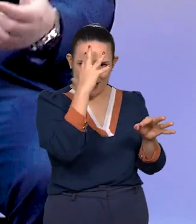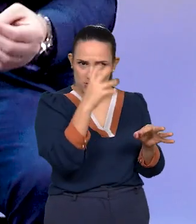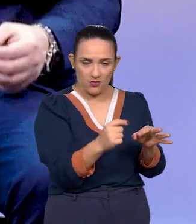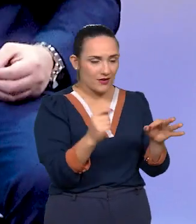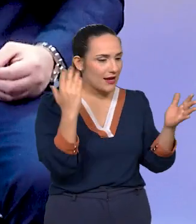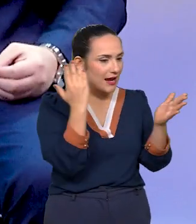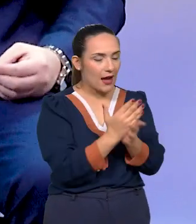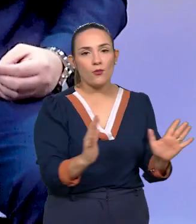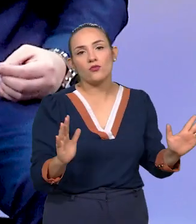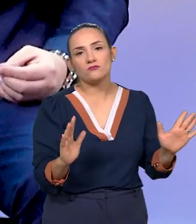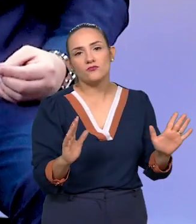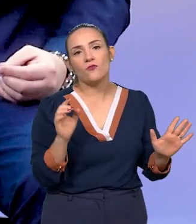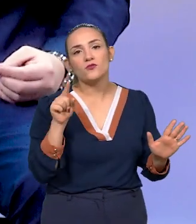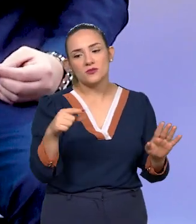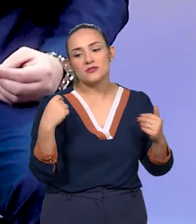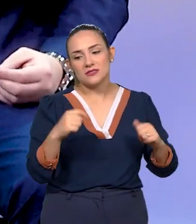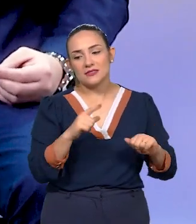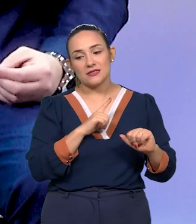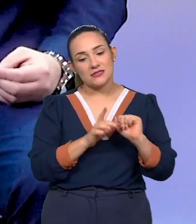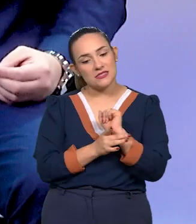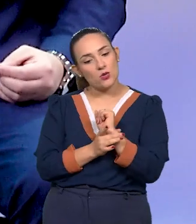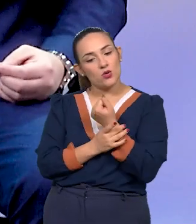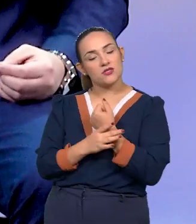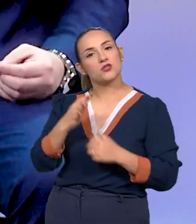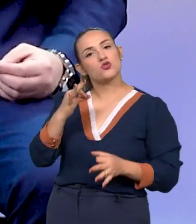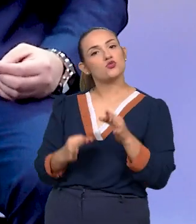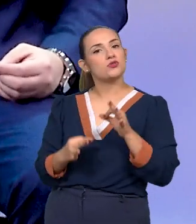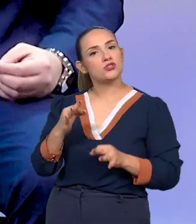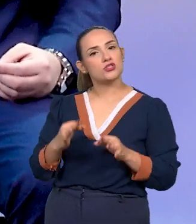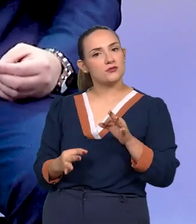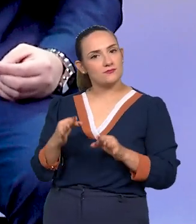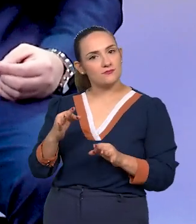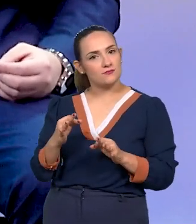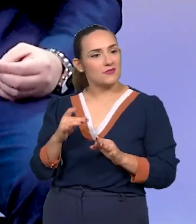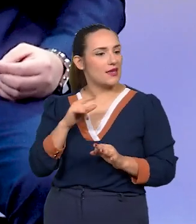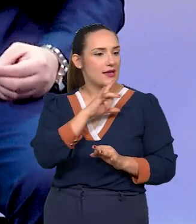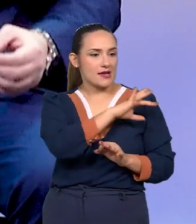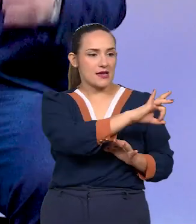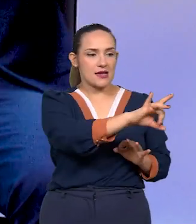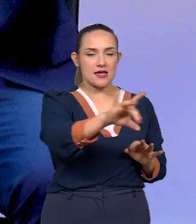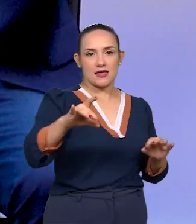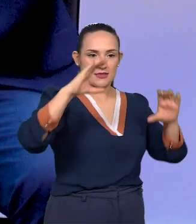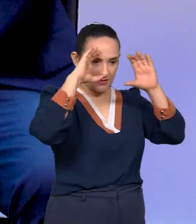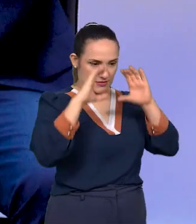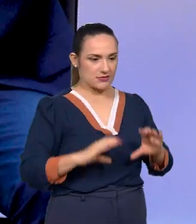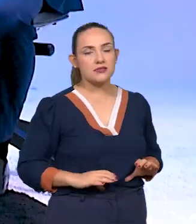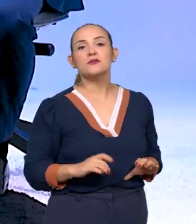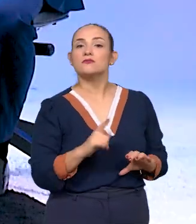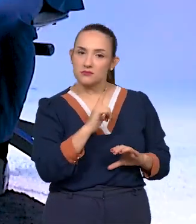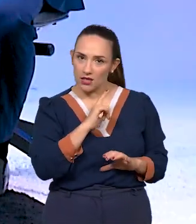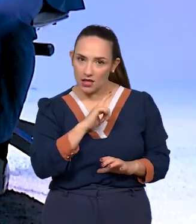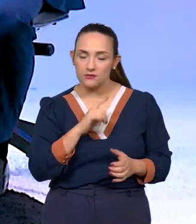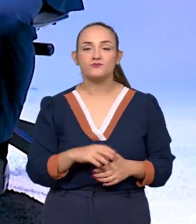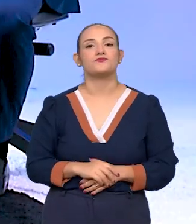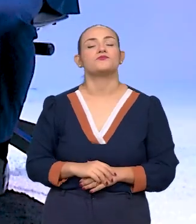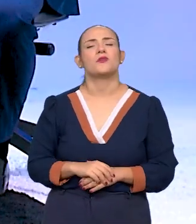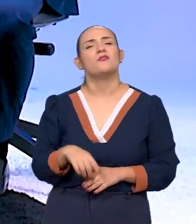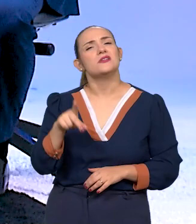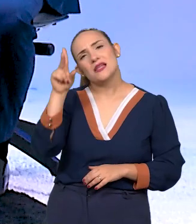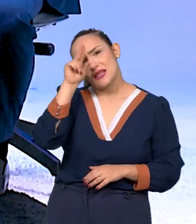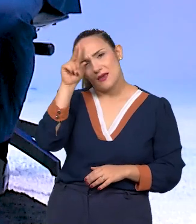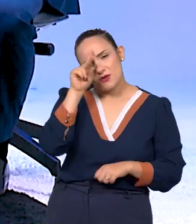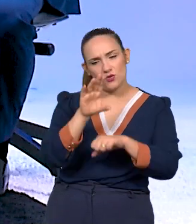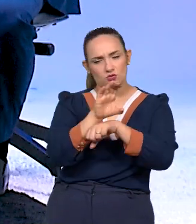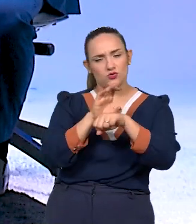segurança jurídica. Inclusive, se você analisar, é uma garantia individual do cidadão, porque ela está prevista na Constituição. Lembra que